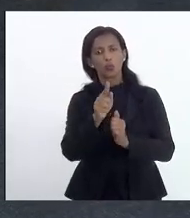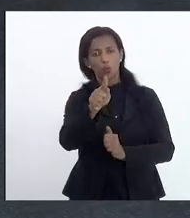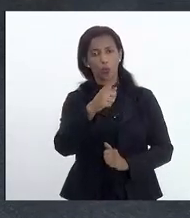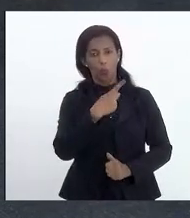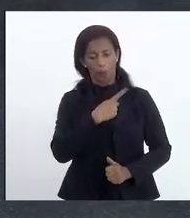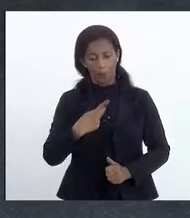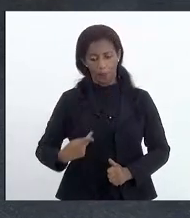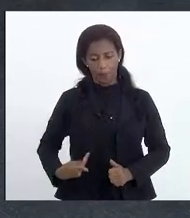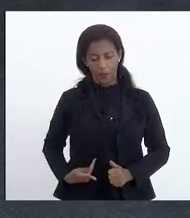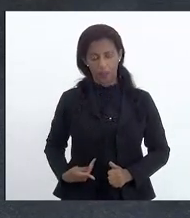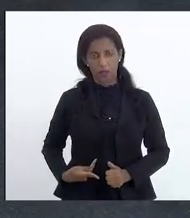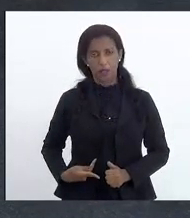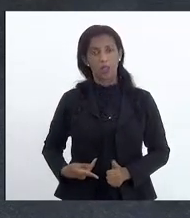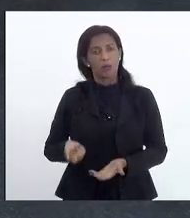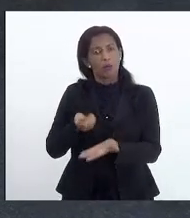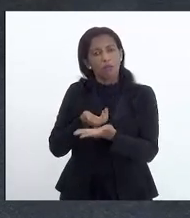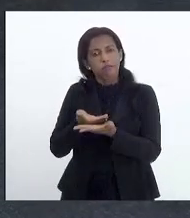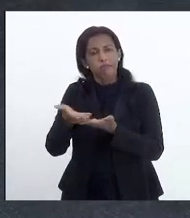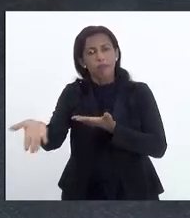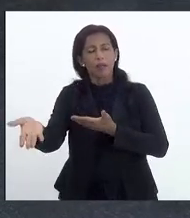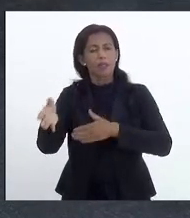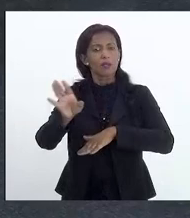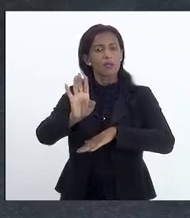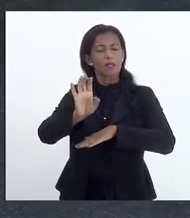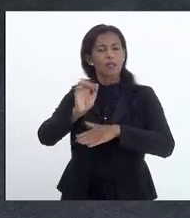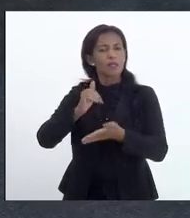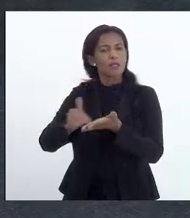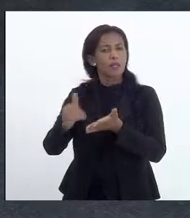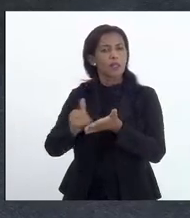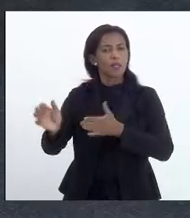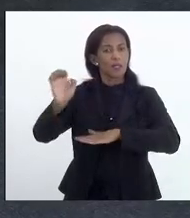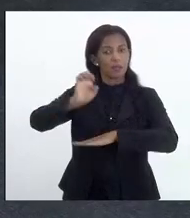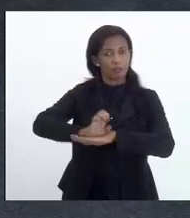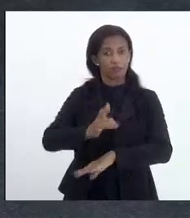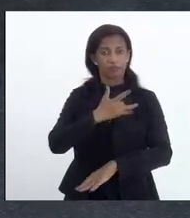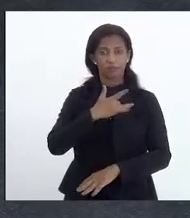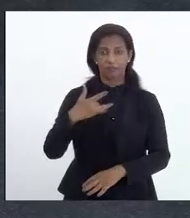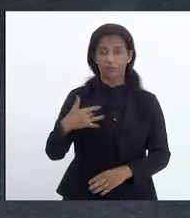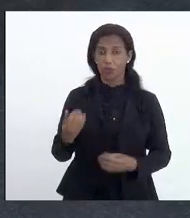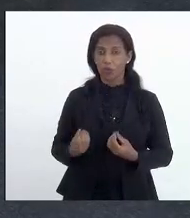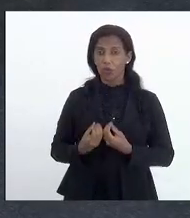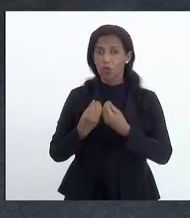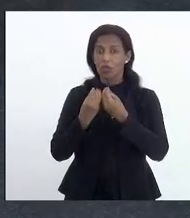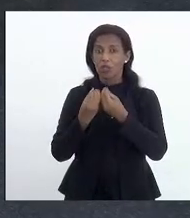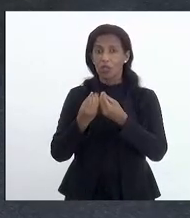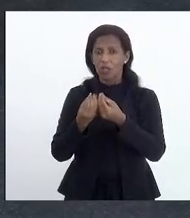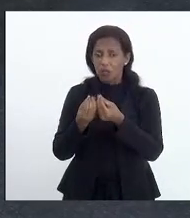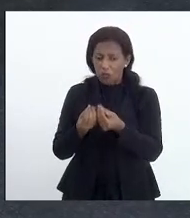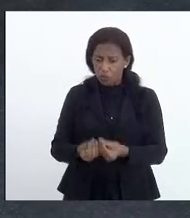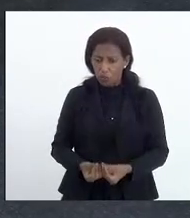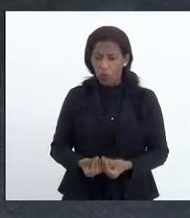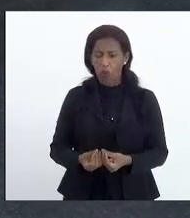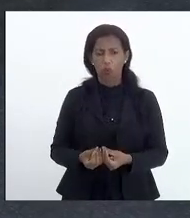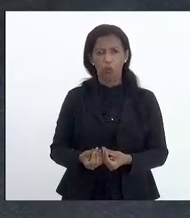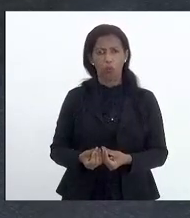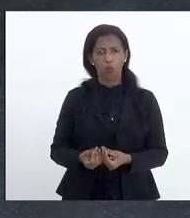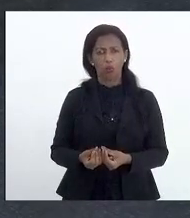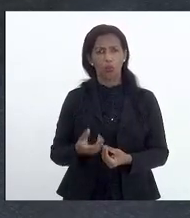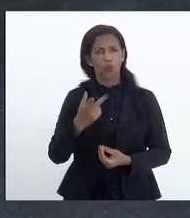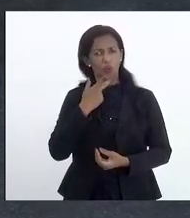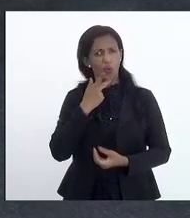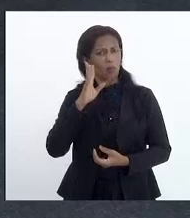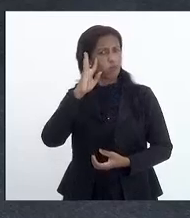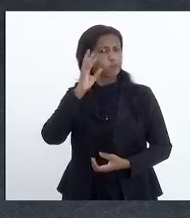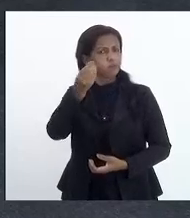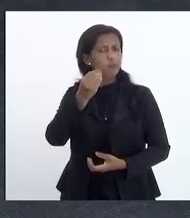nós encaminhamos para a Secretaria de Estado da Saúde, que nos colocou que defaria essa decisão na